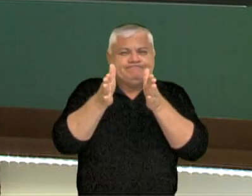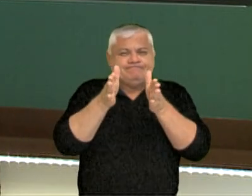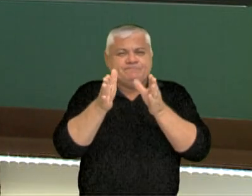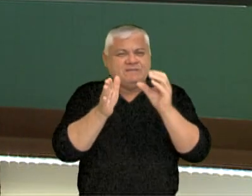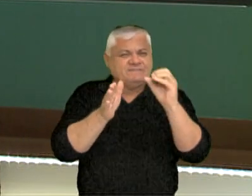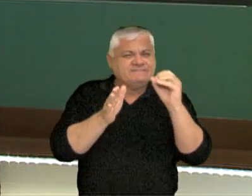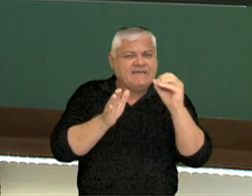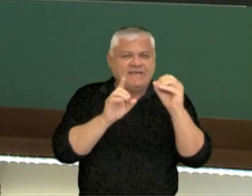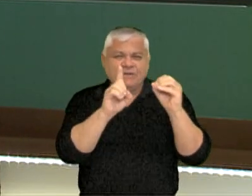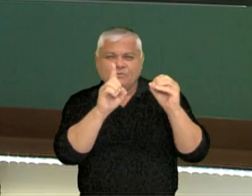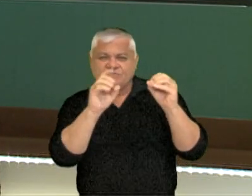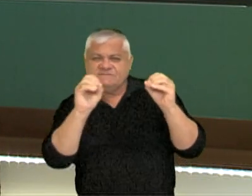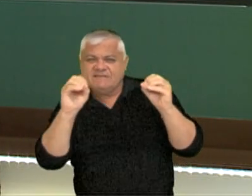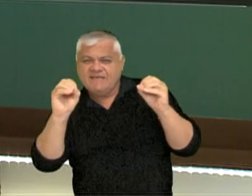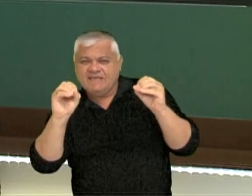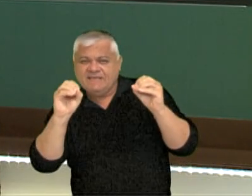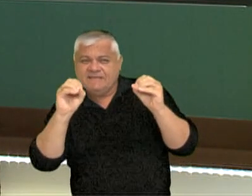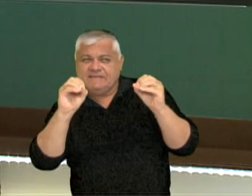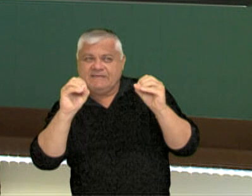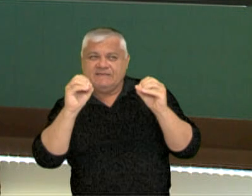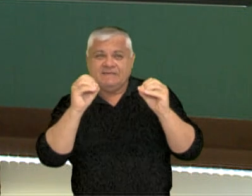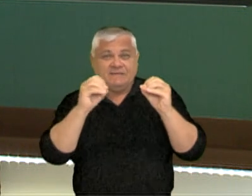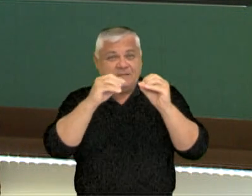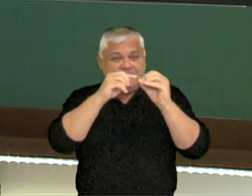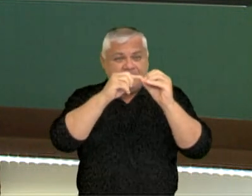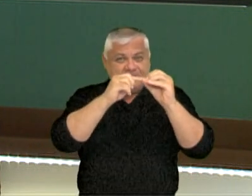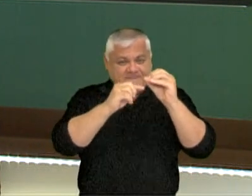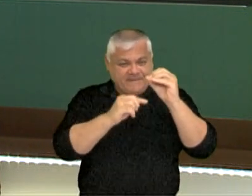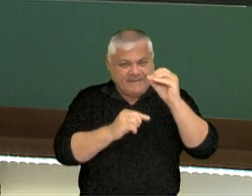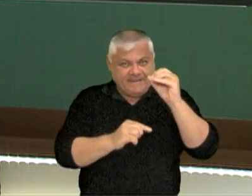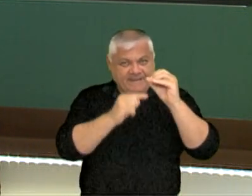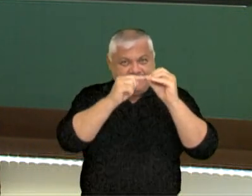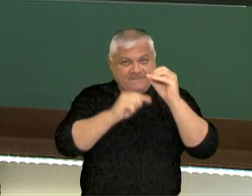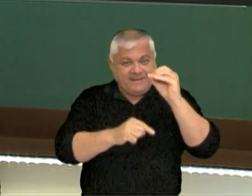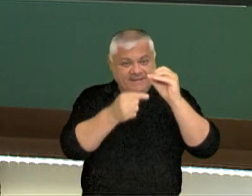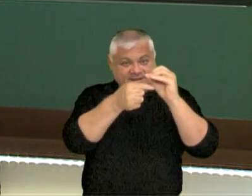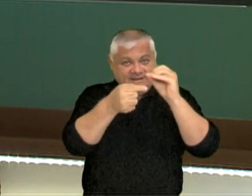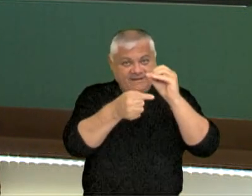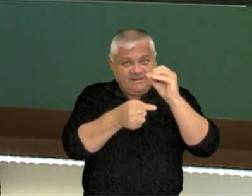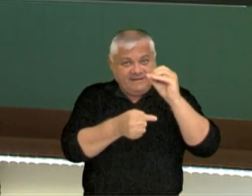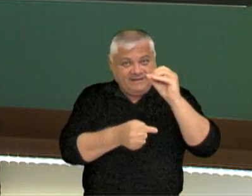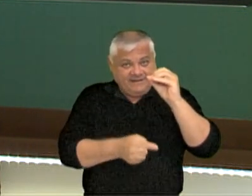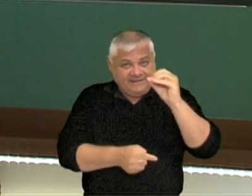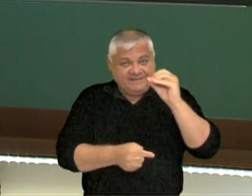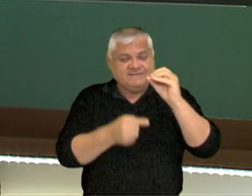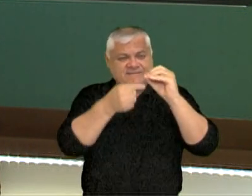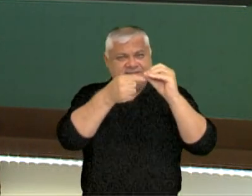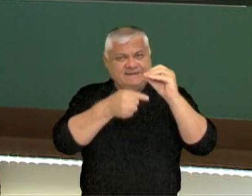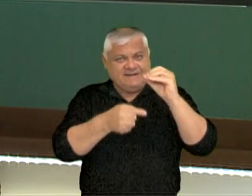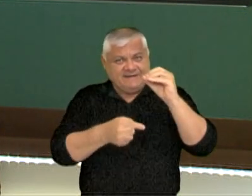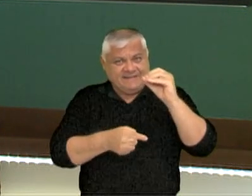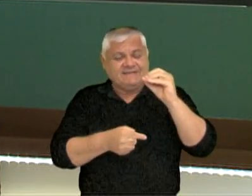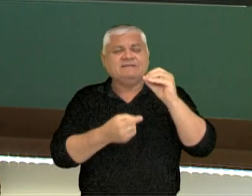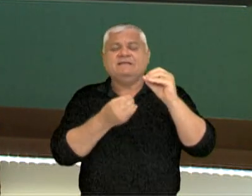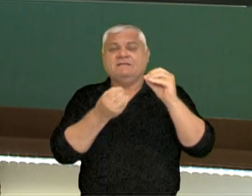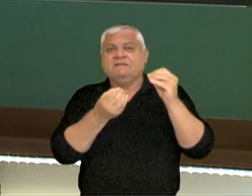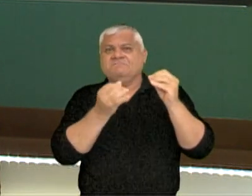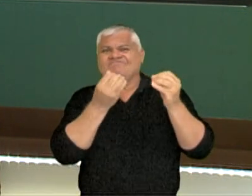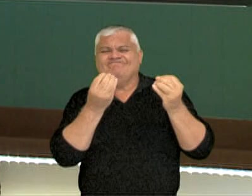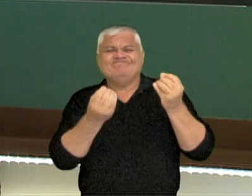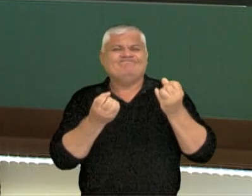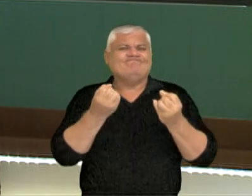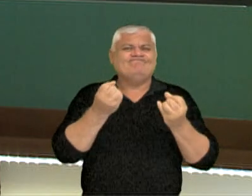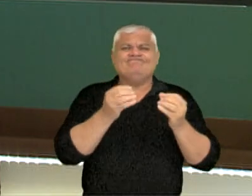0 e 100 abaixo de 0, certo? Uma pontuação negativa. Ele não define claramente qual